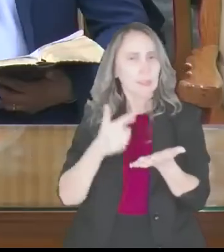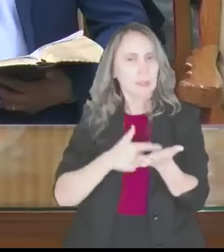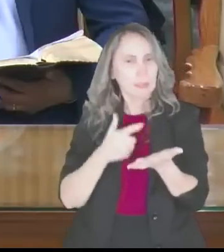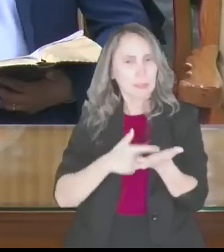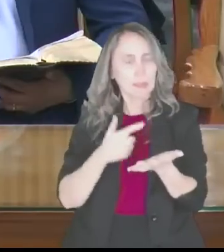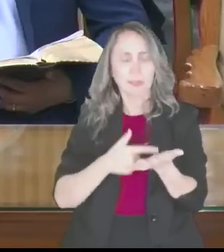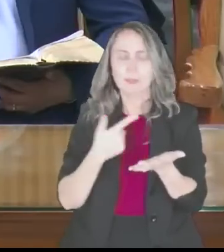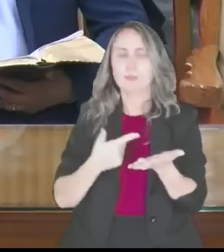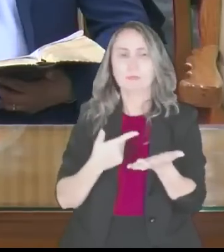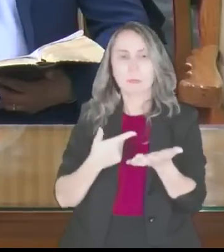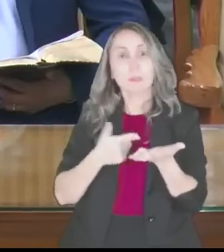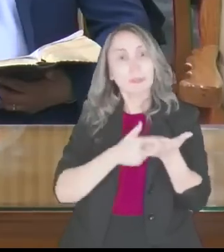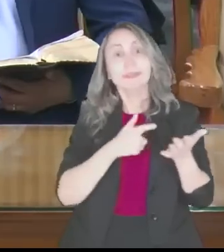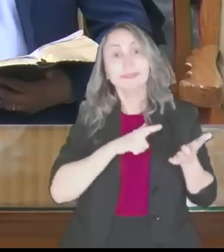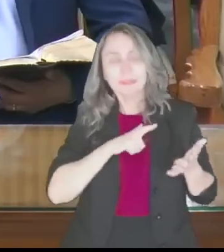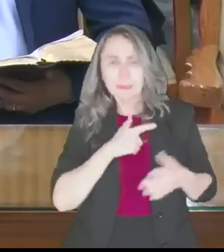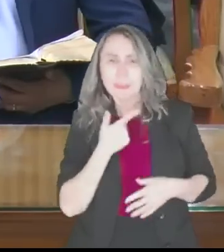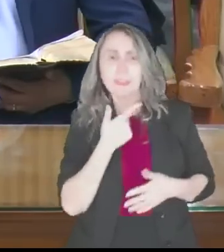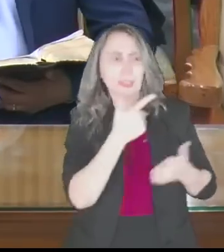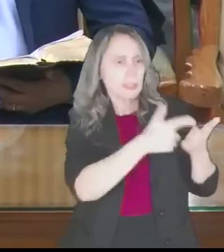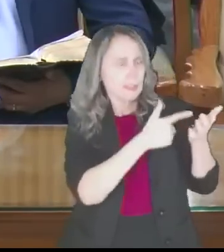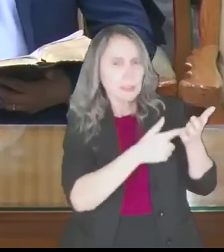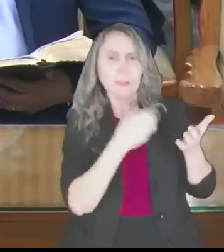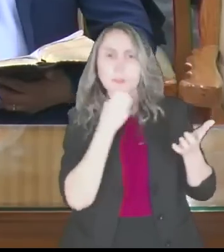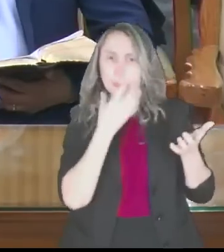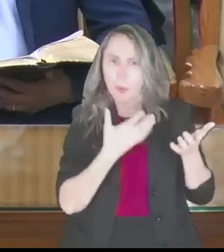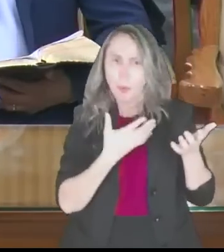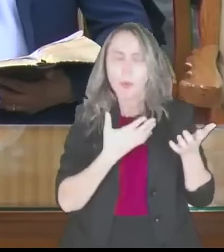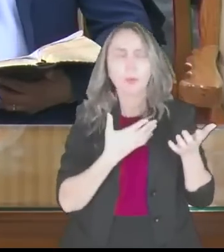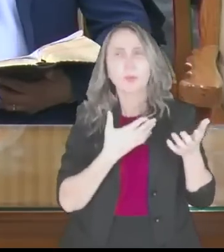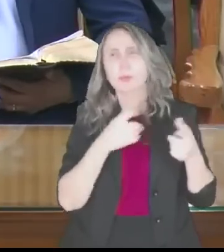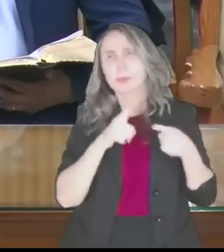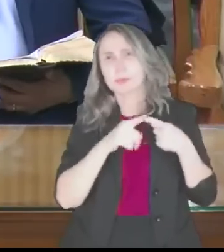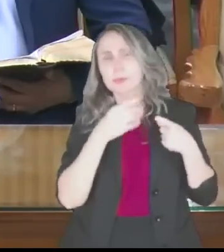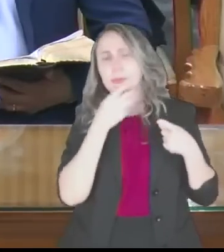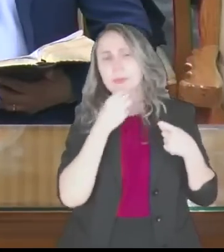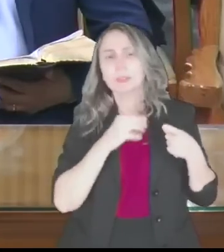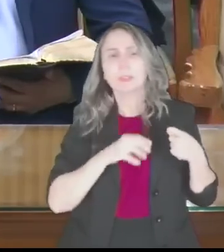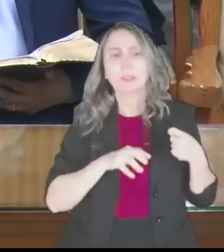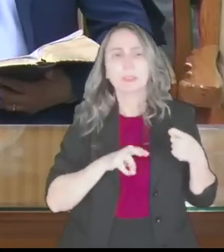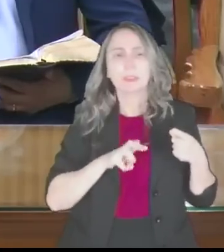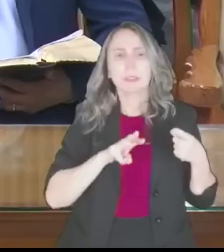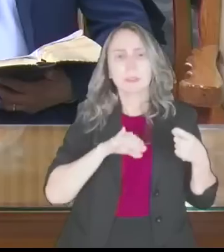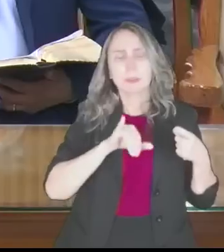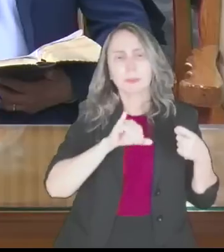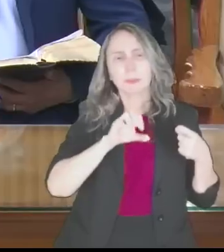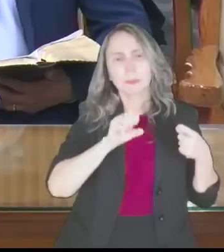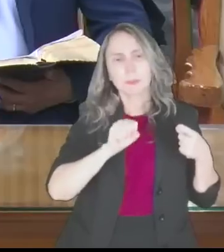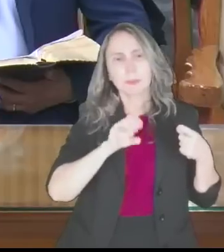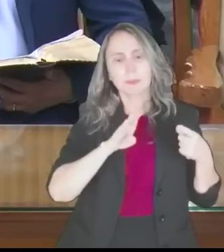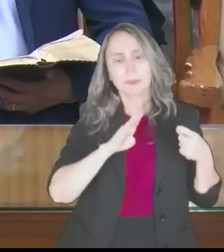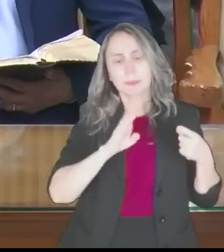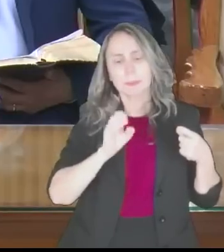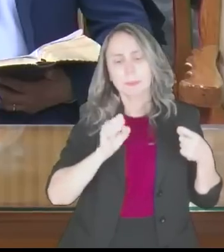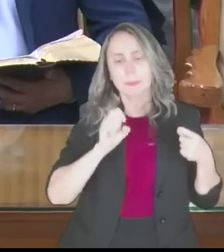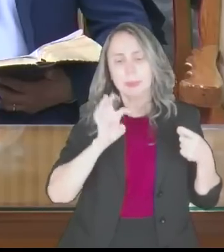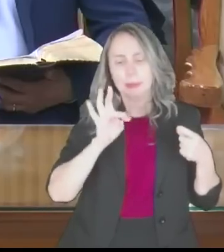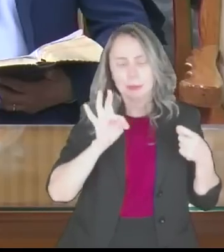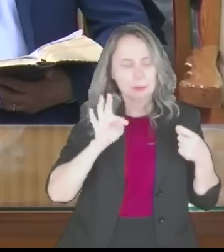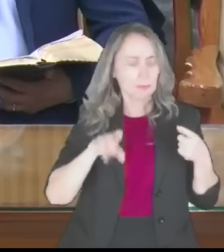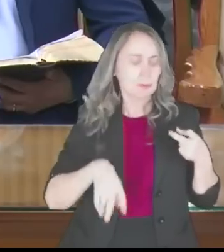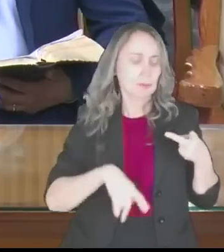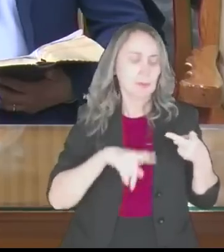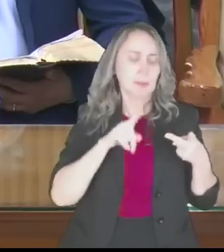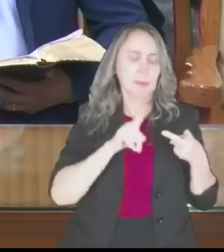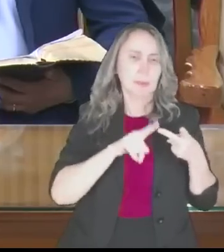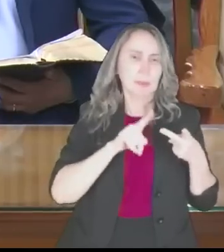livro espiritual, irmão. Tem comentaristas bons, tem o Wisber, tem Matthew Henry, que a CPAD publica. O Wisber é da